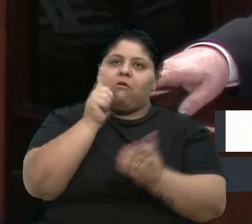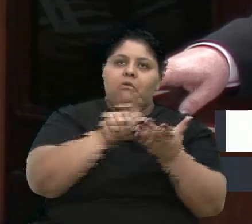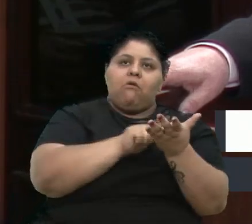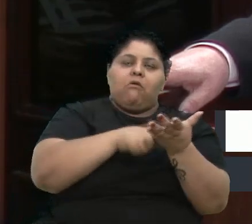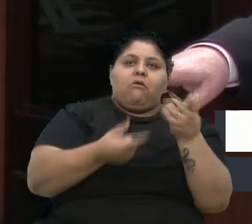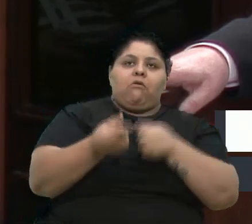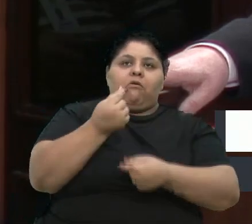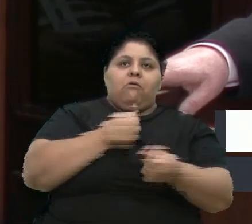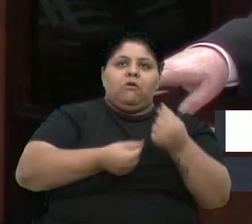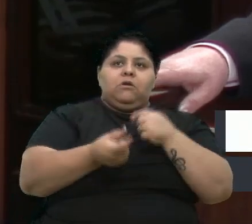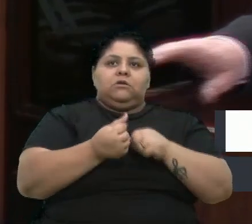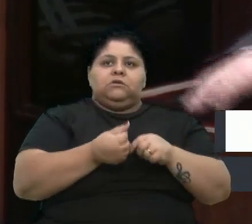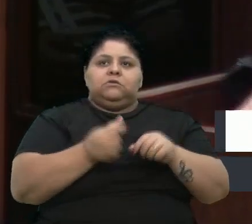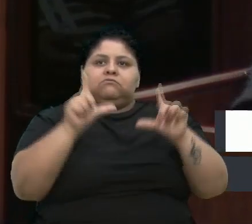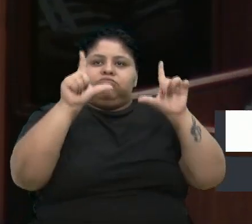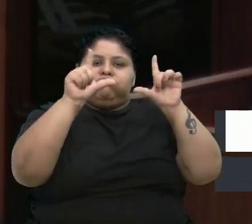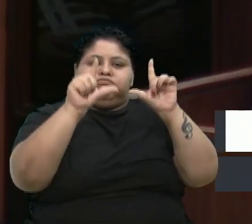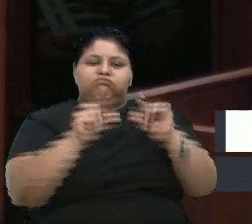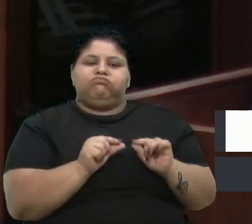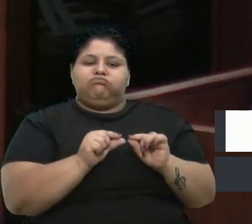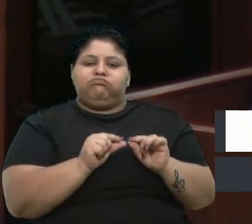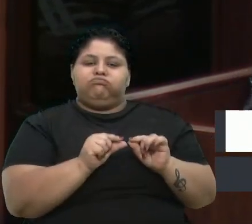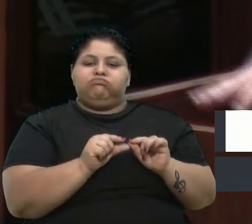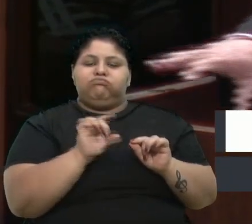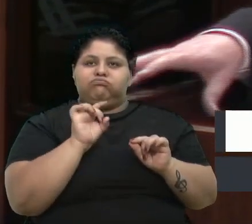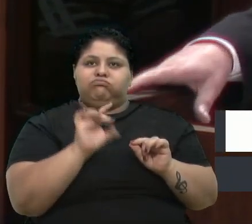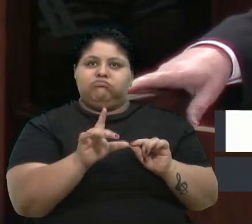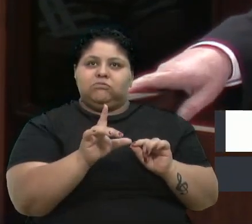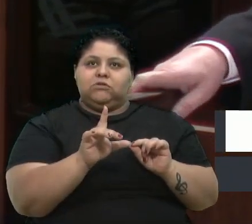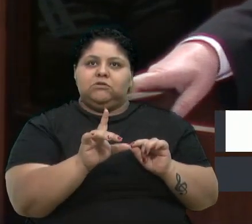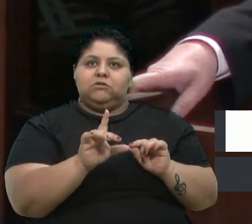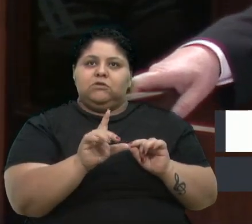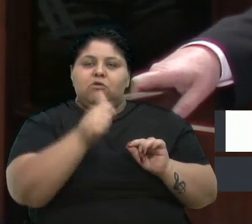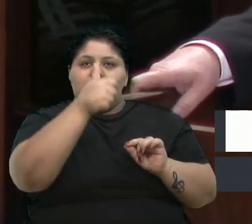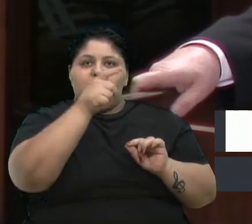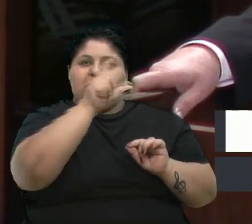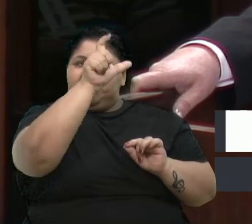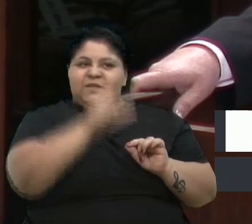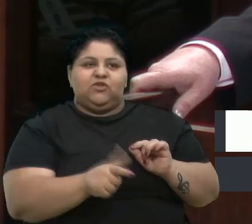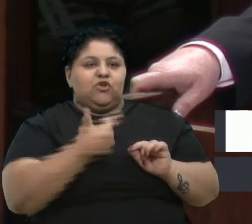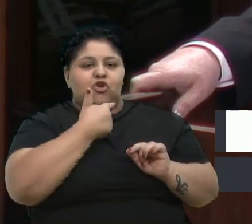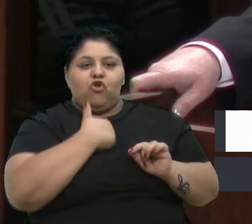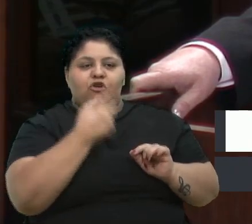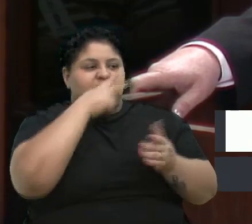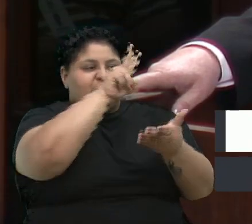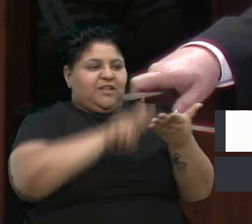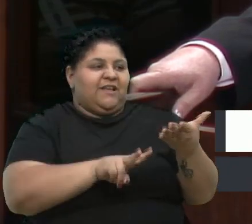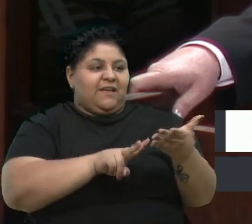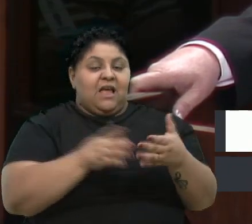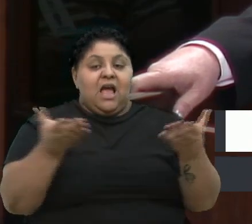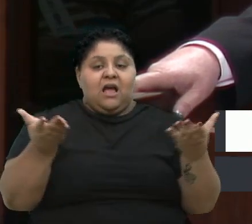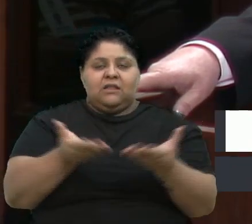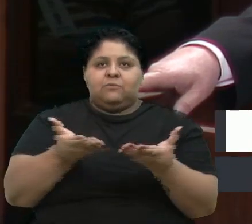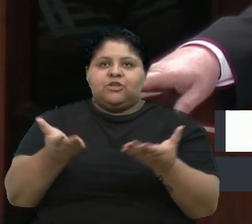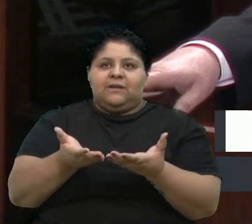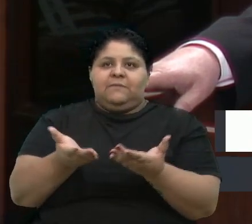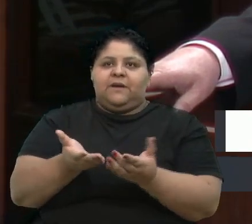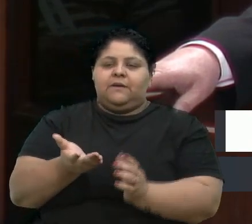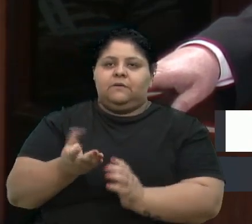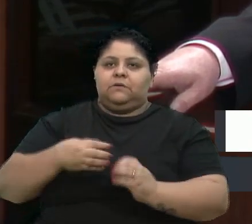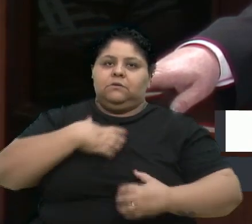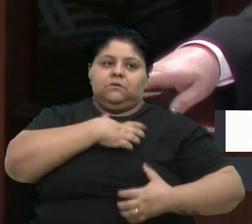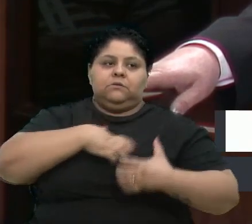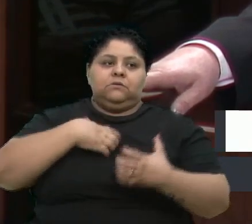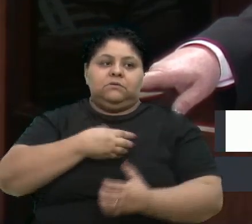estão obsoletos. Justamente um senhor que disse que não gosta de ler. E agora, de uma forma debochada, ele fala